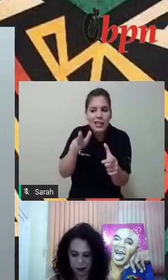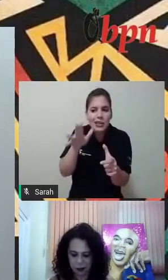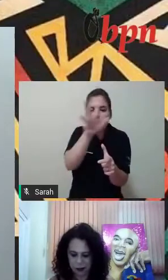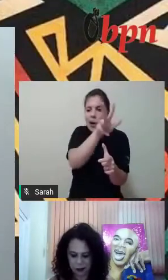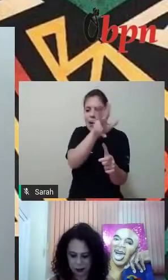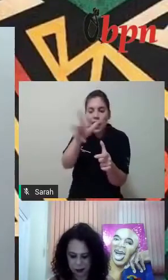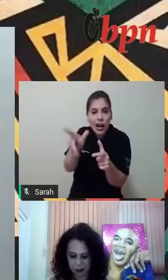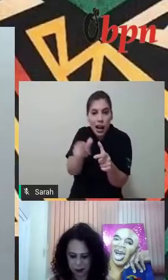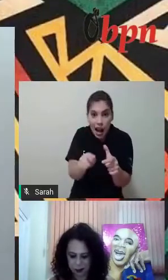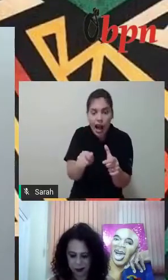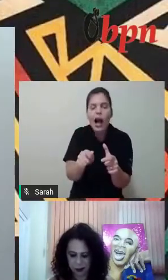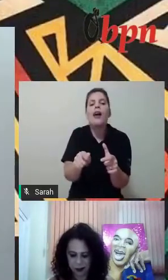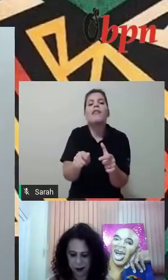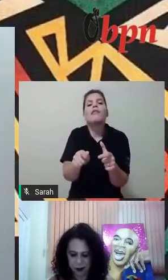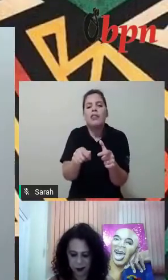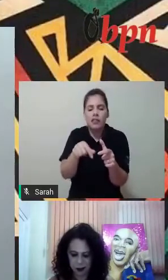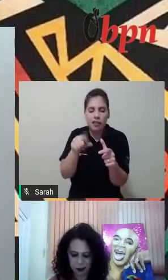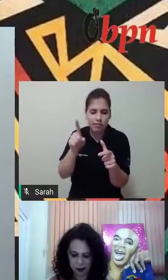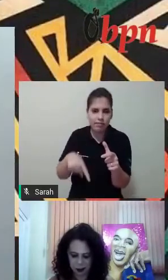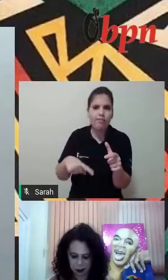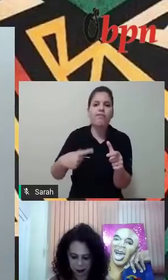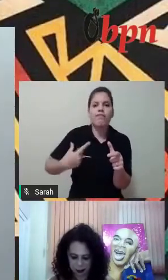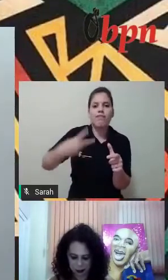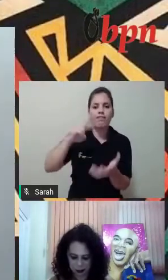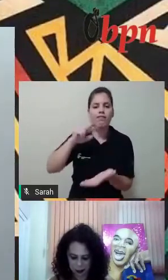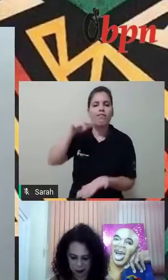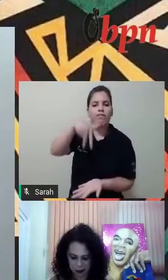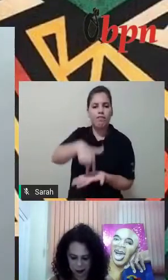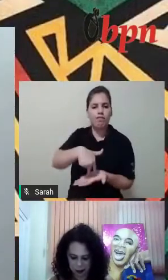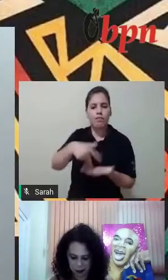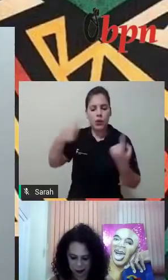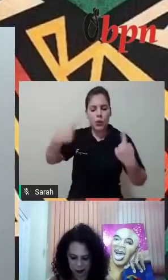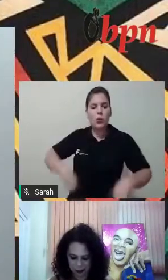culturas africanas. Sem